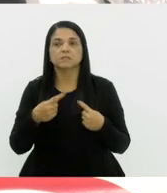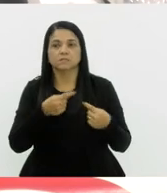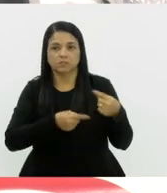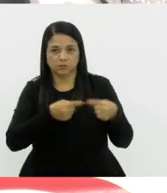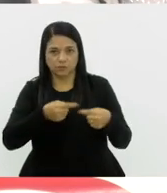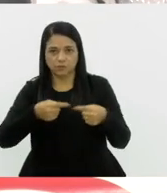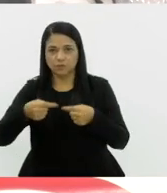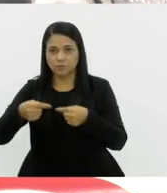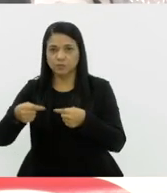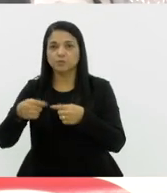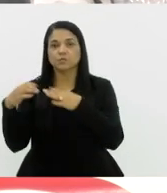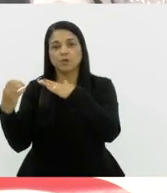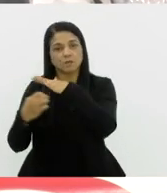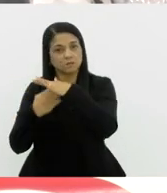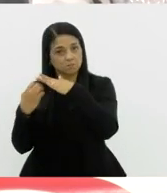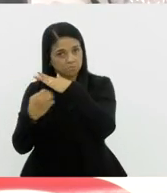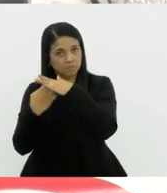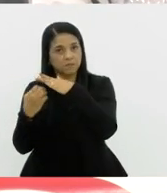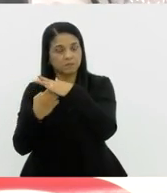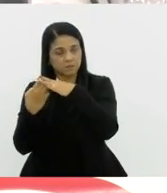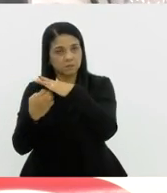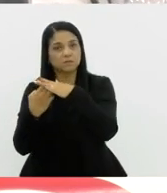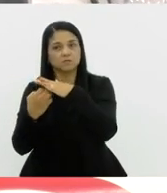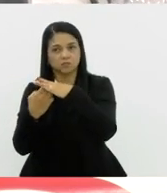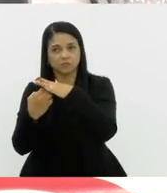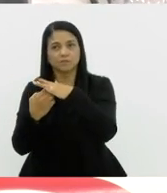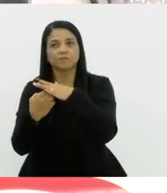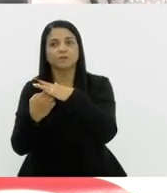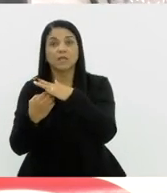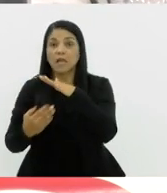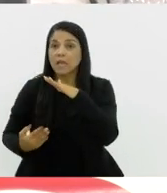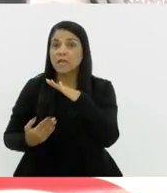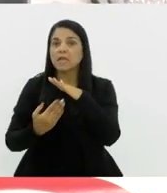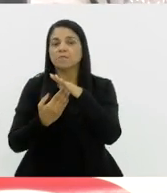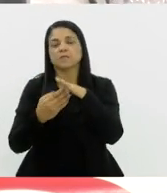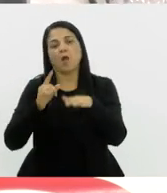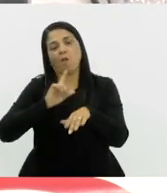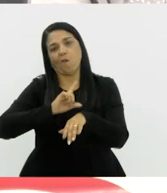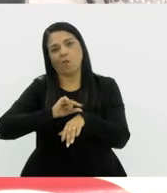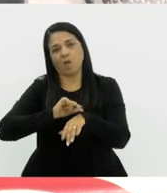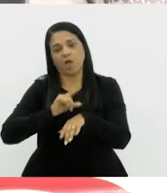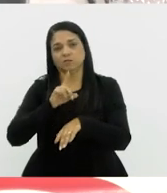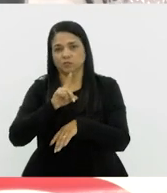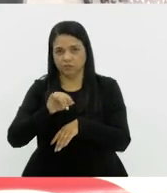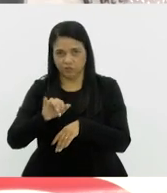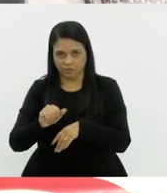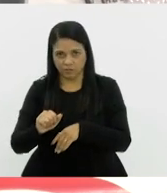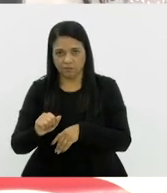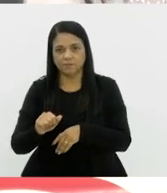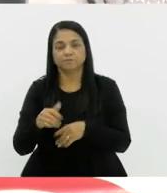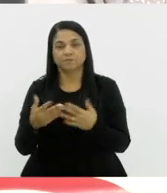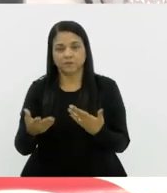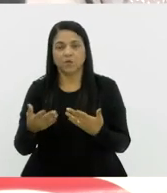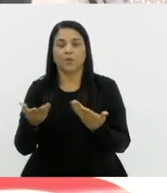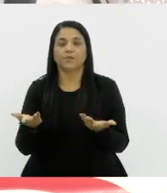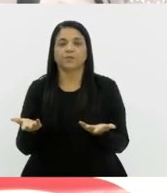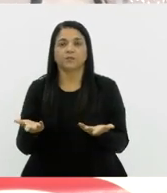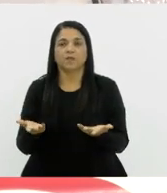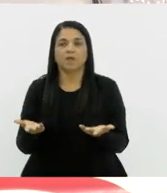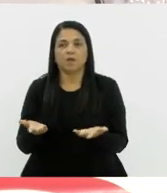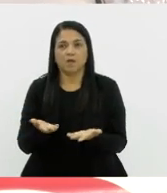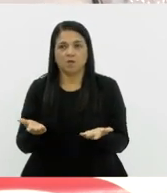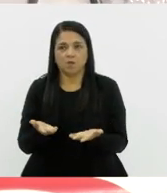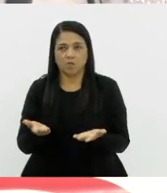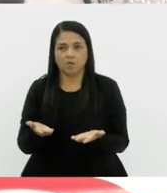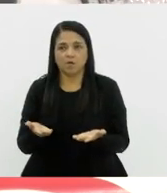discutido, né, com as empresas, né, porque também limitar também horários e dias. Vamos então agora